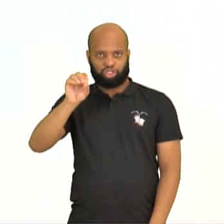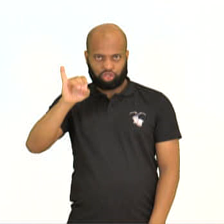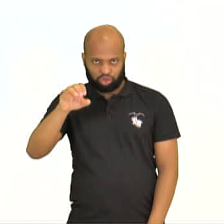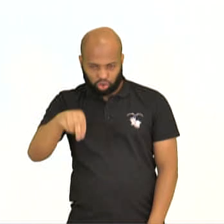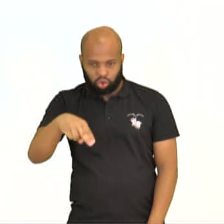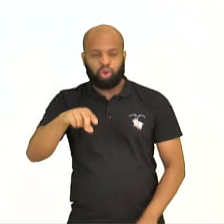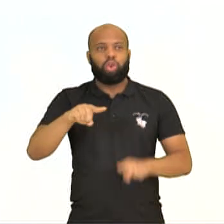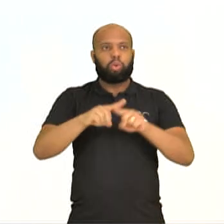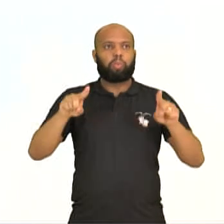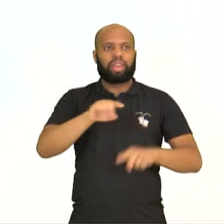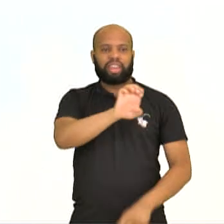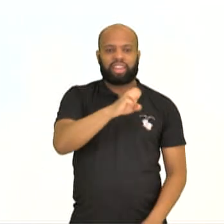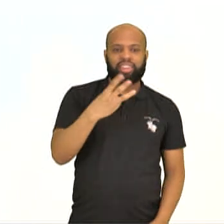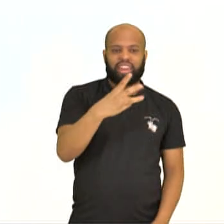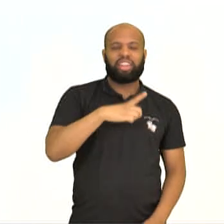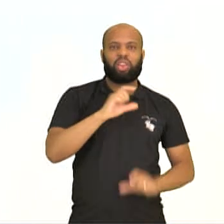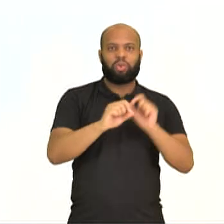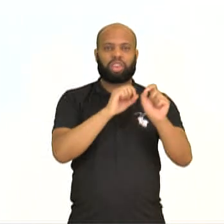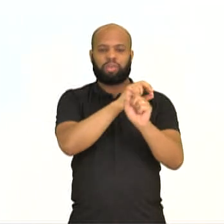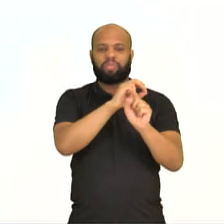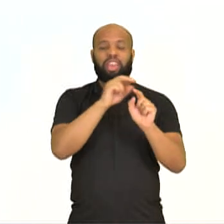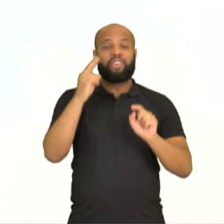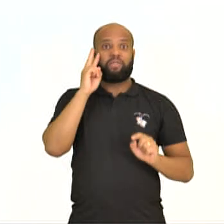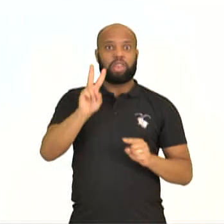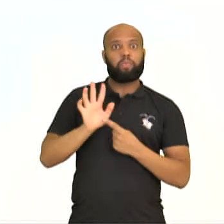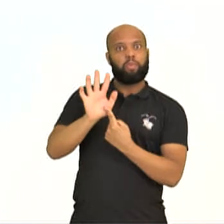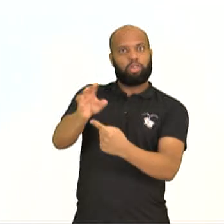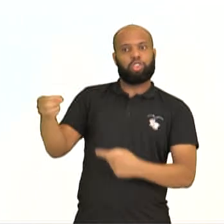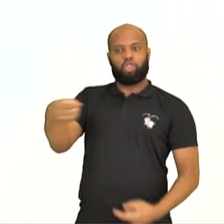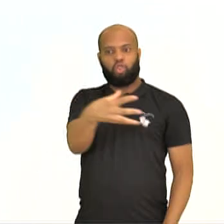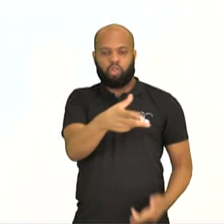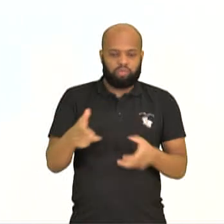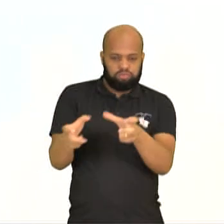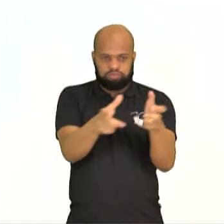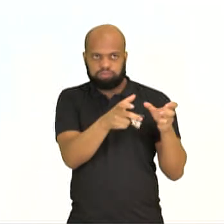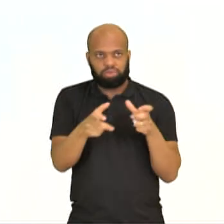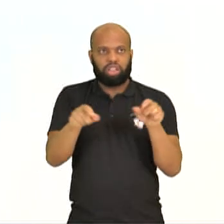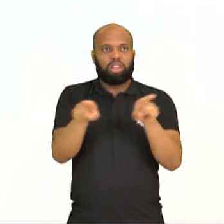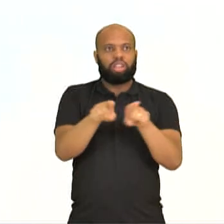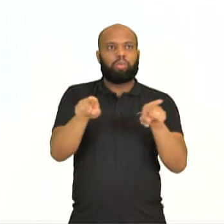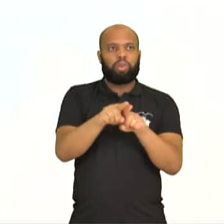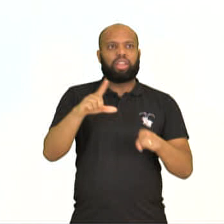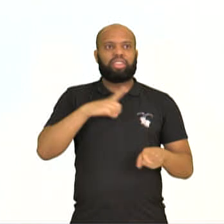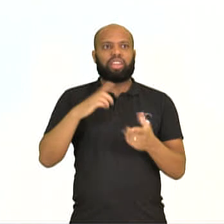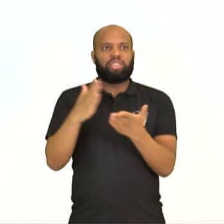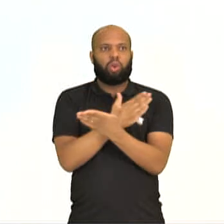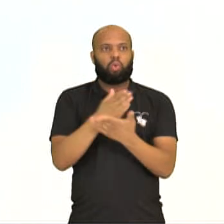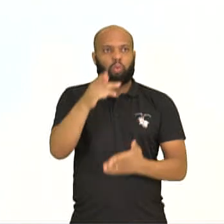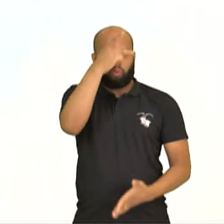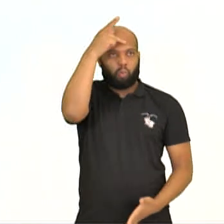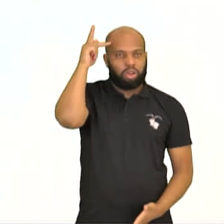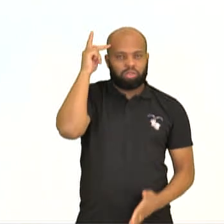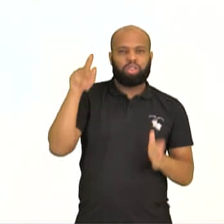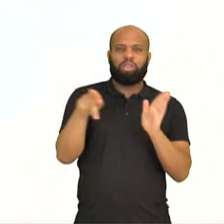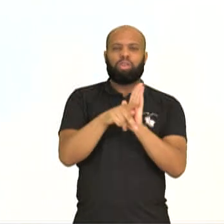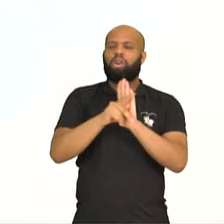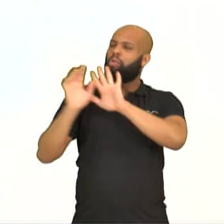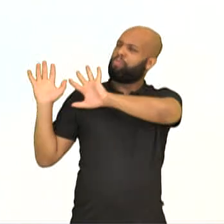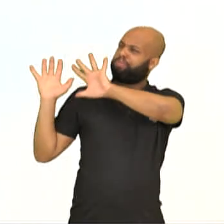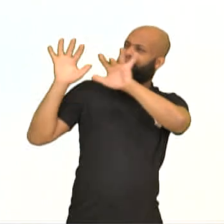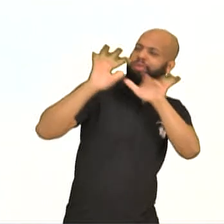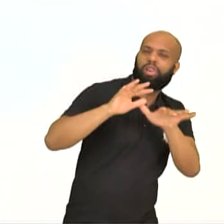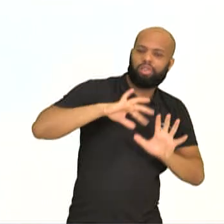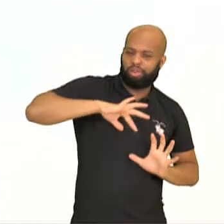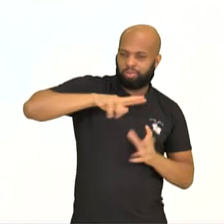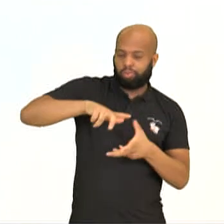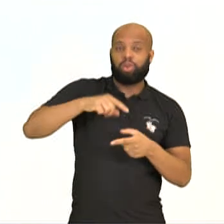uma vitrine para novos títulos de videogames, tendências e hardware, atraindo pessoas do mundo inteiro. Durante